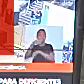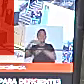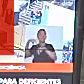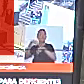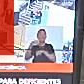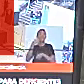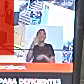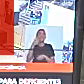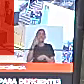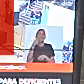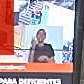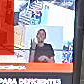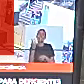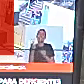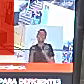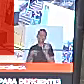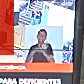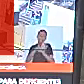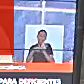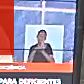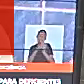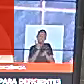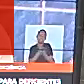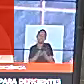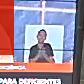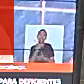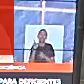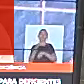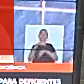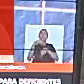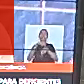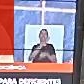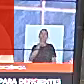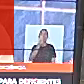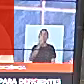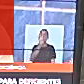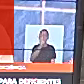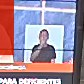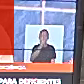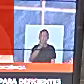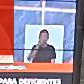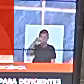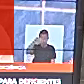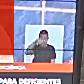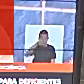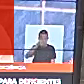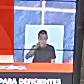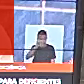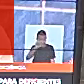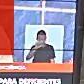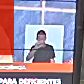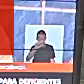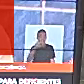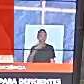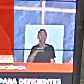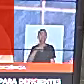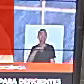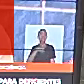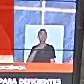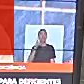até admirado. A Turquia é o único país no mundo que tem um cirurgião autista. No